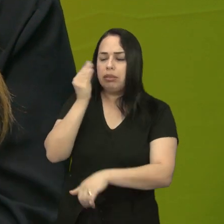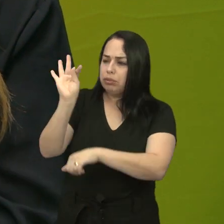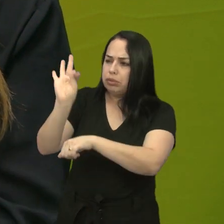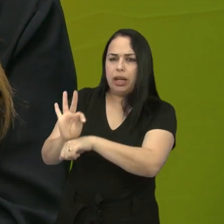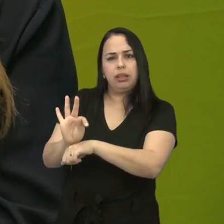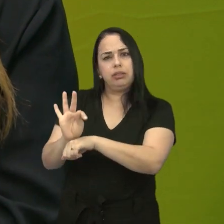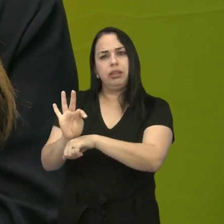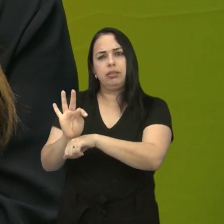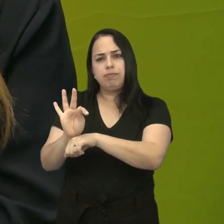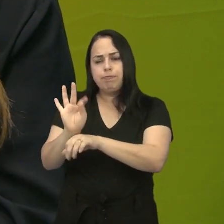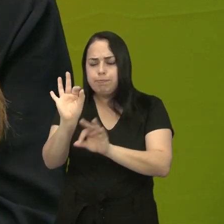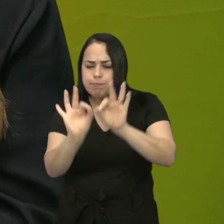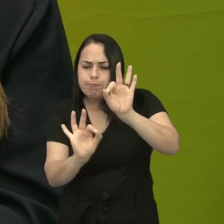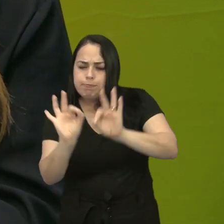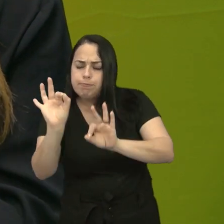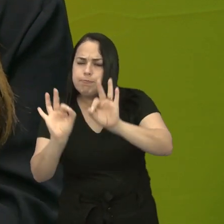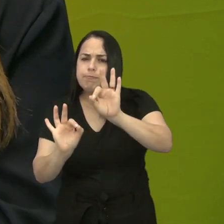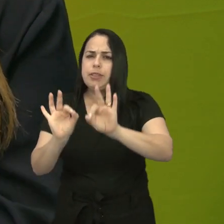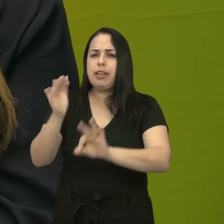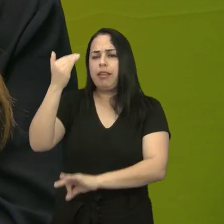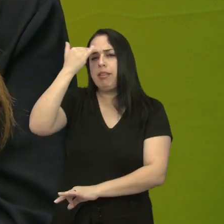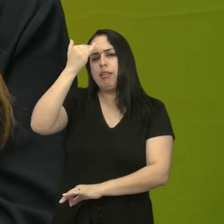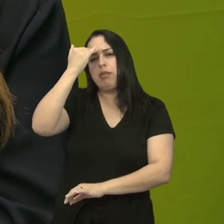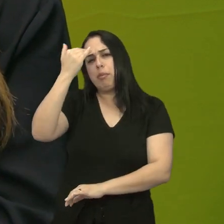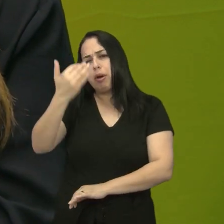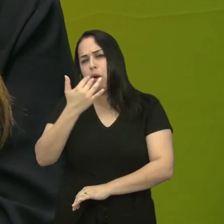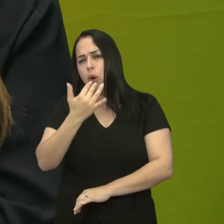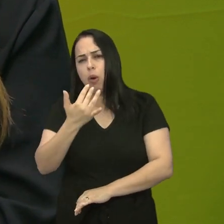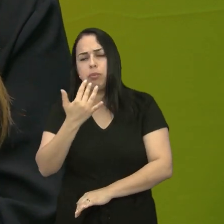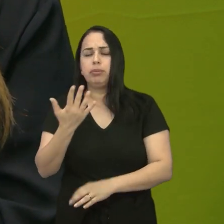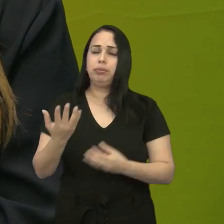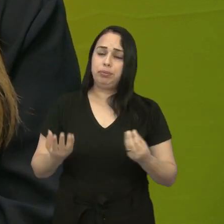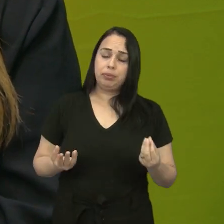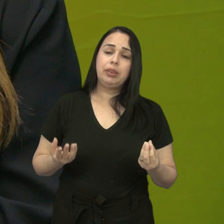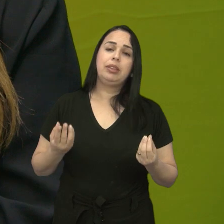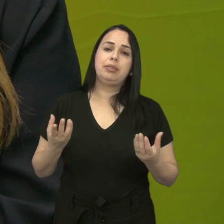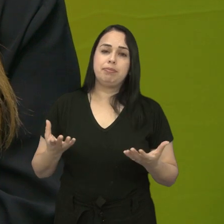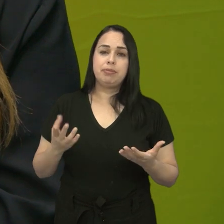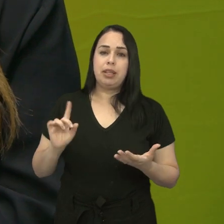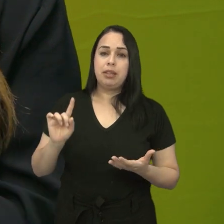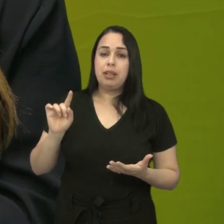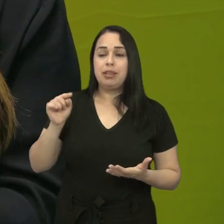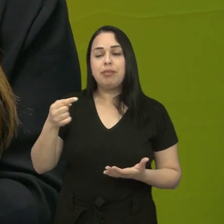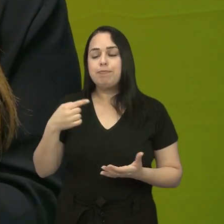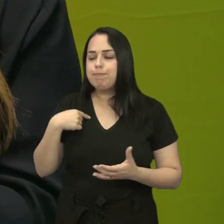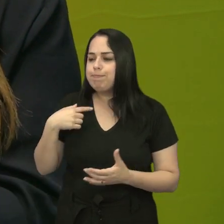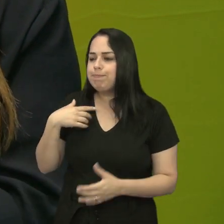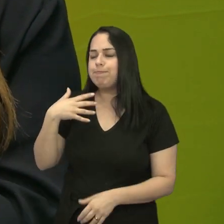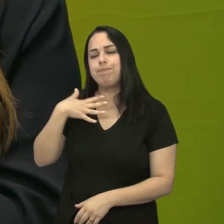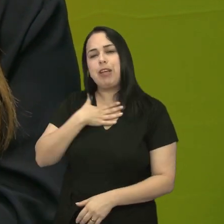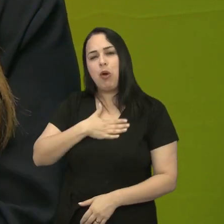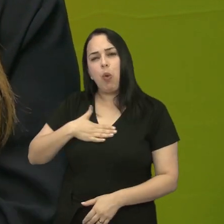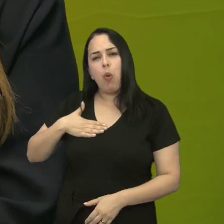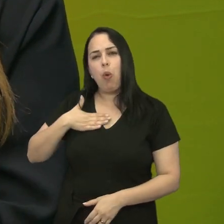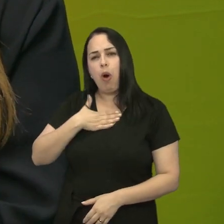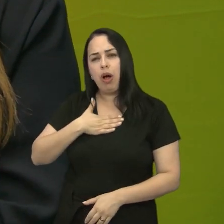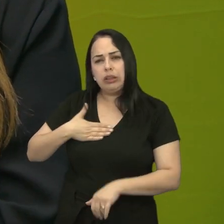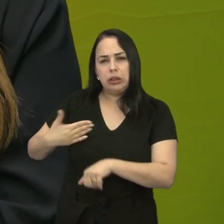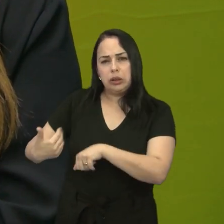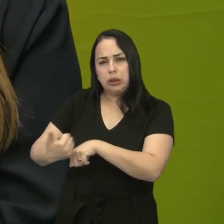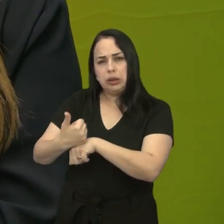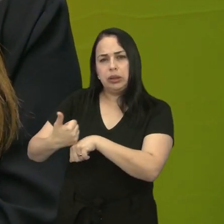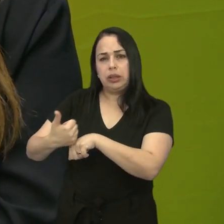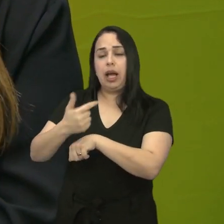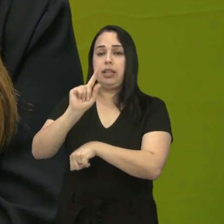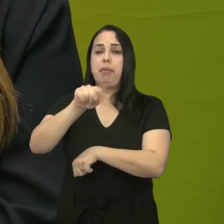celular, essas questões de composição, entender de paleta de cor, como compor uma foto, e aí se ver que é alguma coisa que realmente dá para levar ali